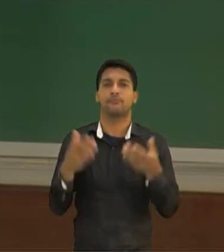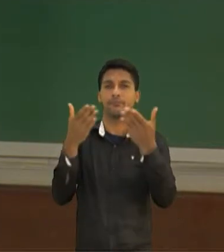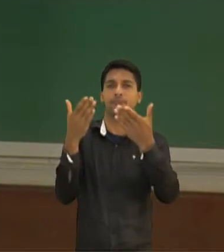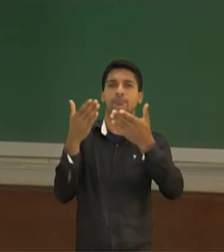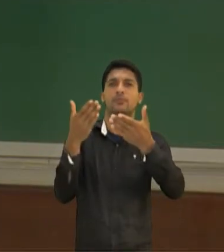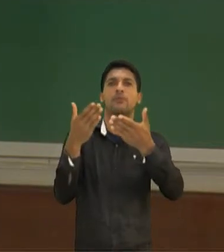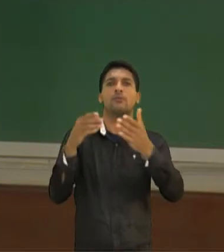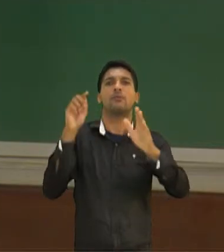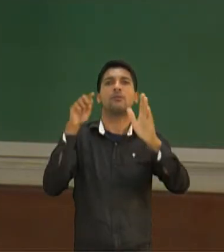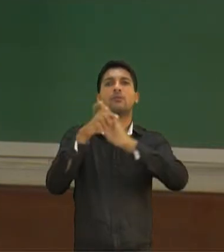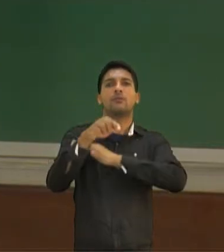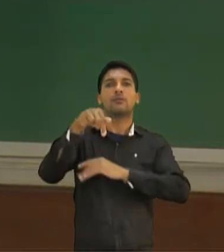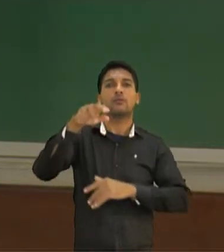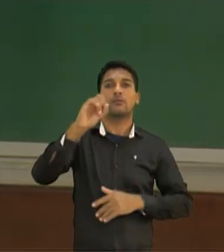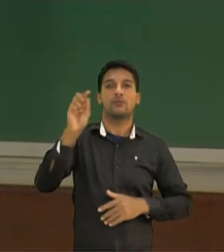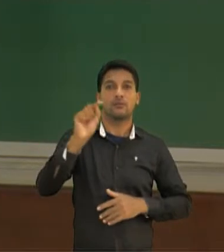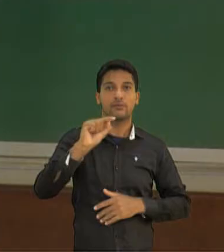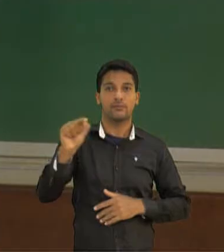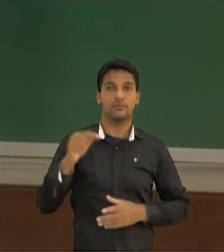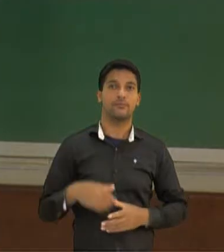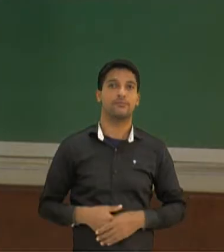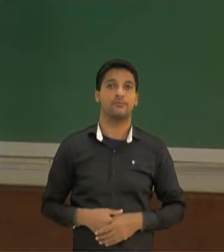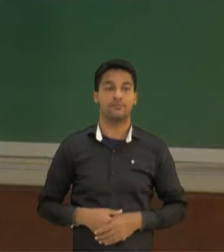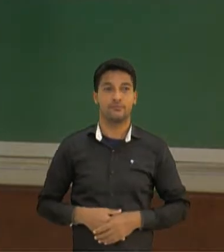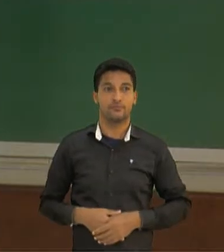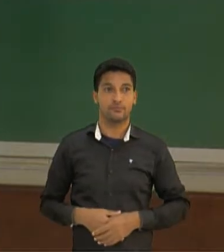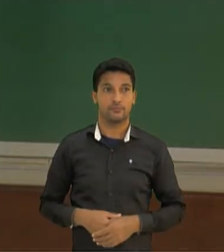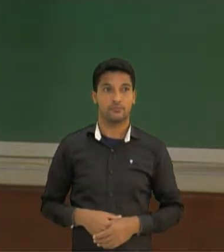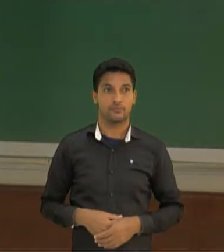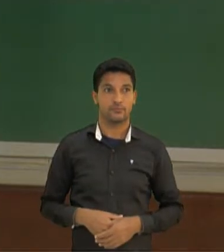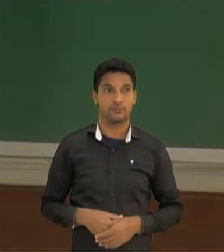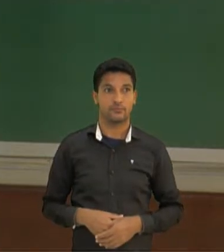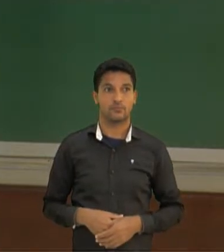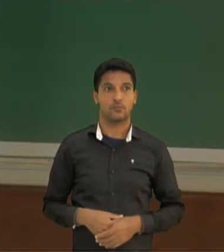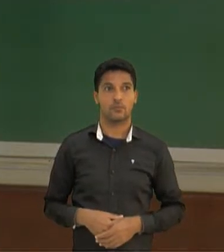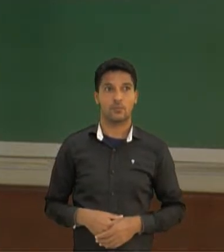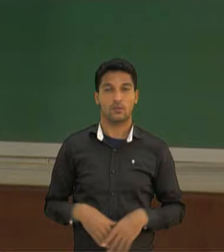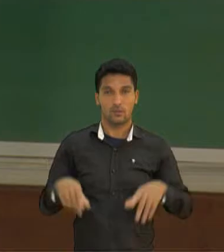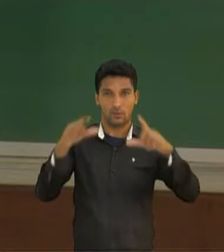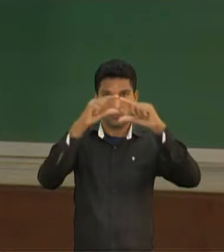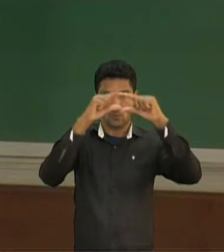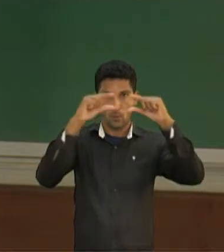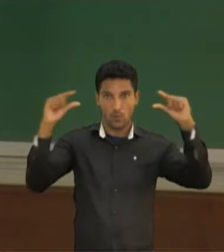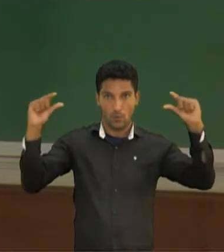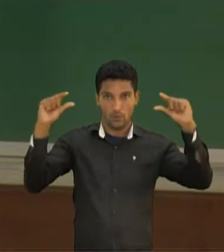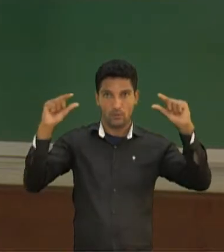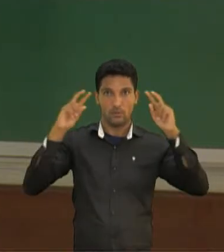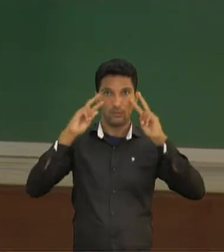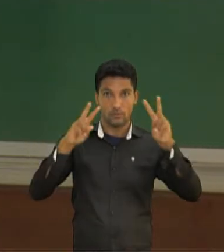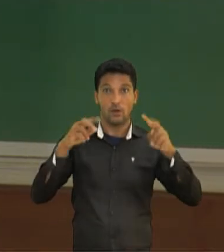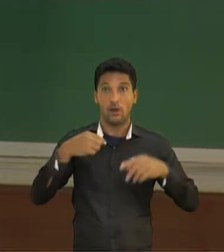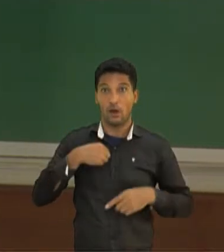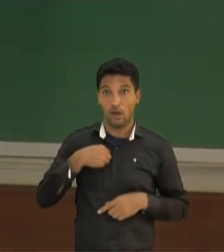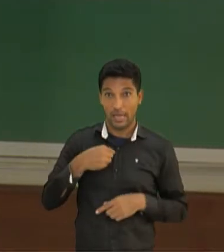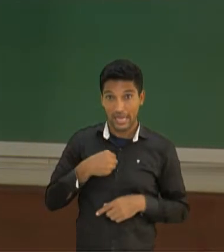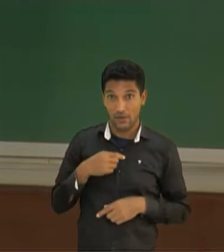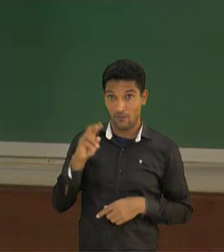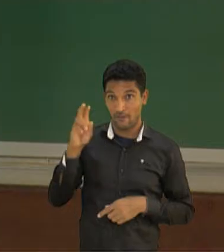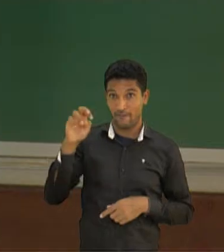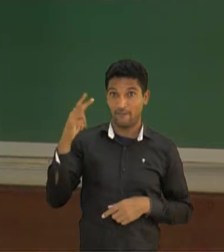nos apropriando dos conceitos aí. Então, observem aqui que foi selecionada uma frase, né? Venho manifestar